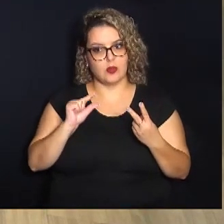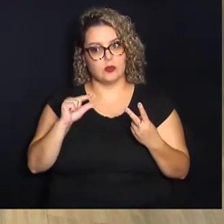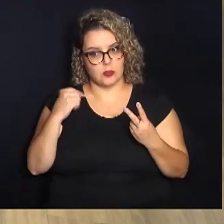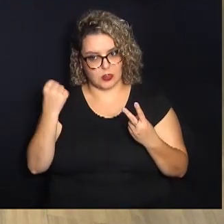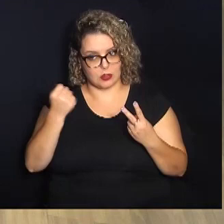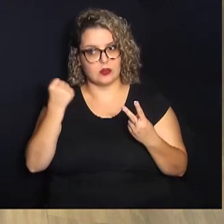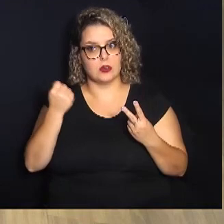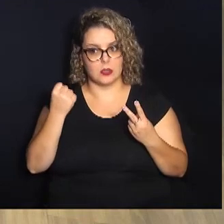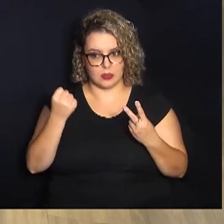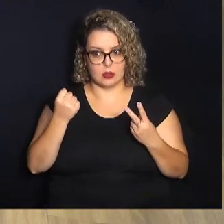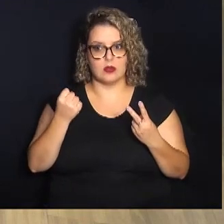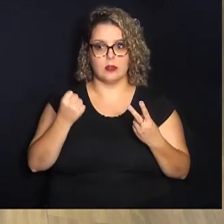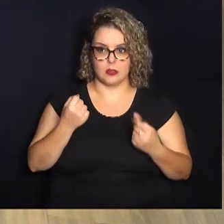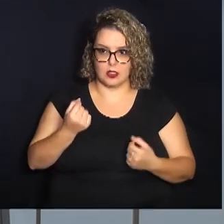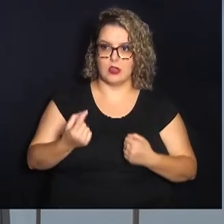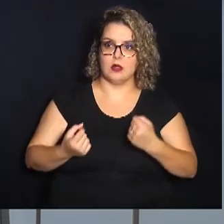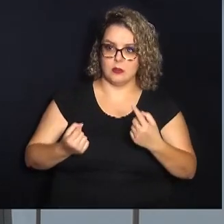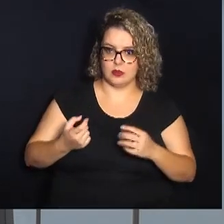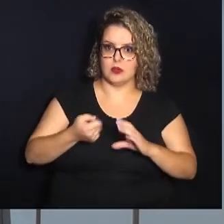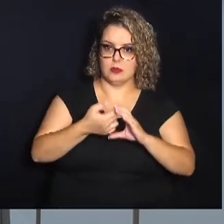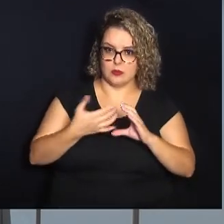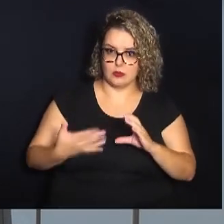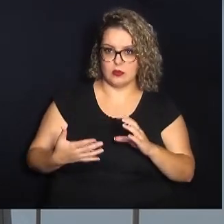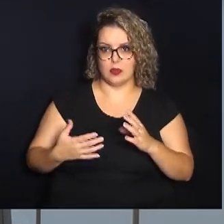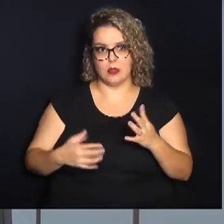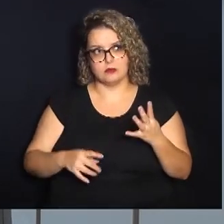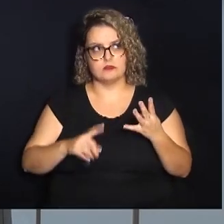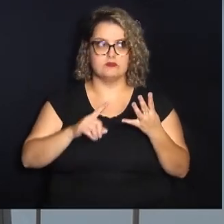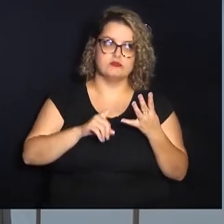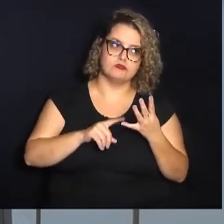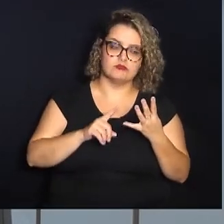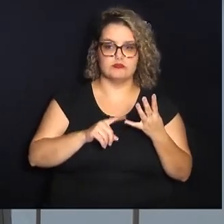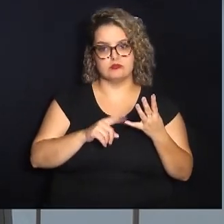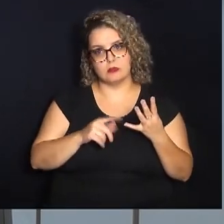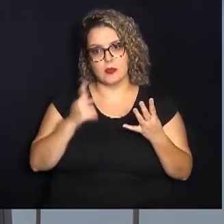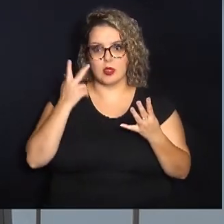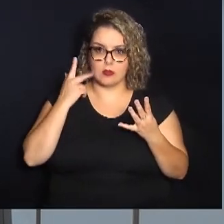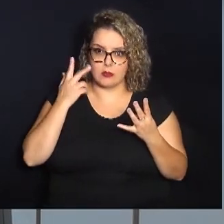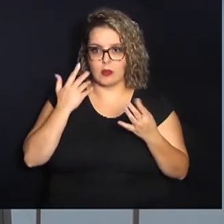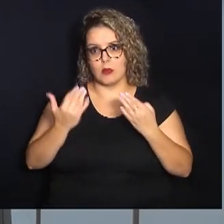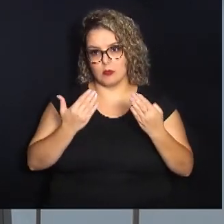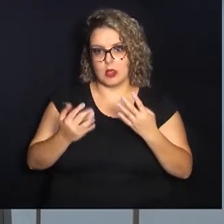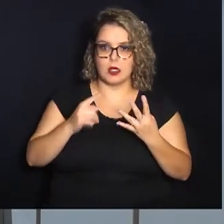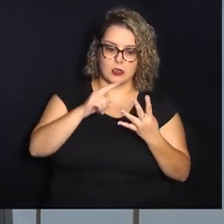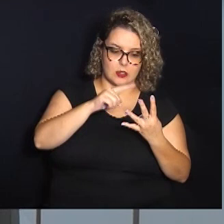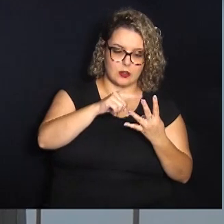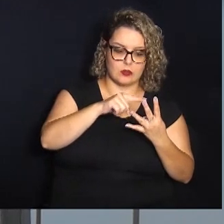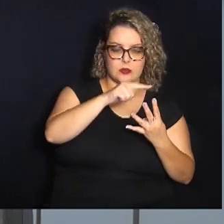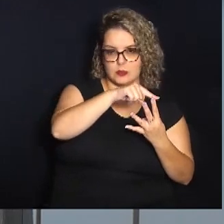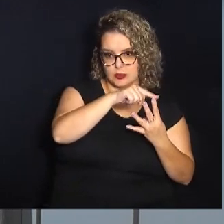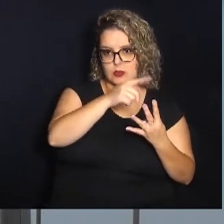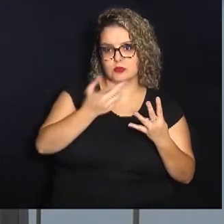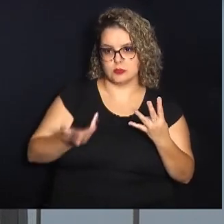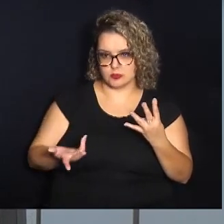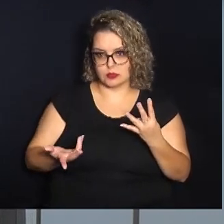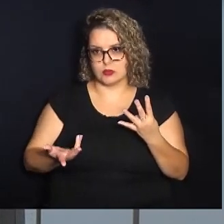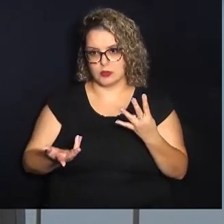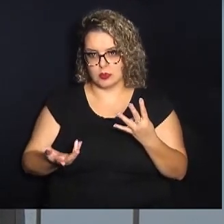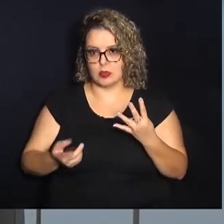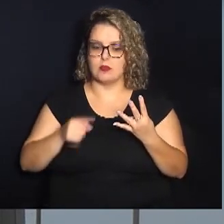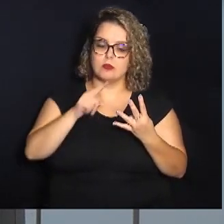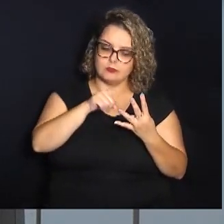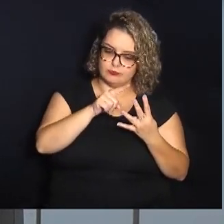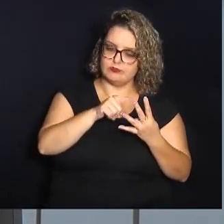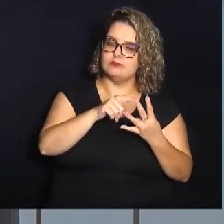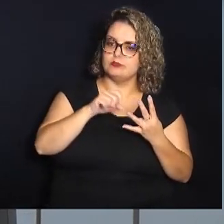mais grave. Alguns têm essa característica. O 4, ele é mais tranquilo em relação ao 2, o 1, mas o 2, ele